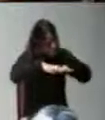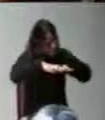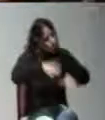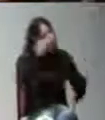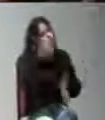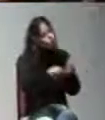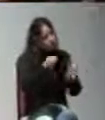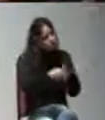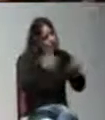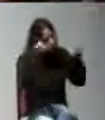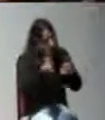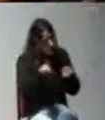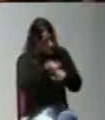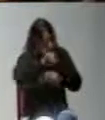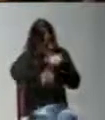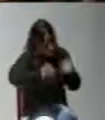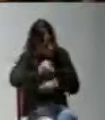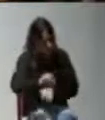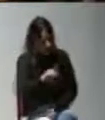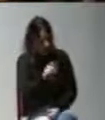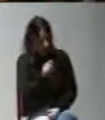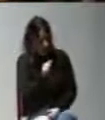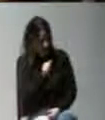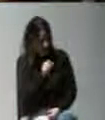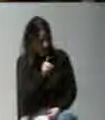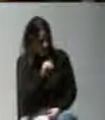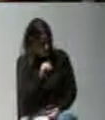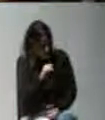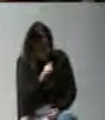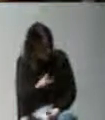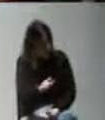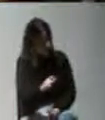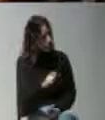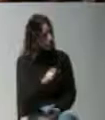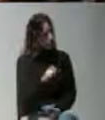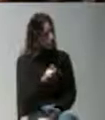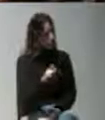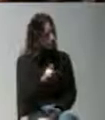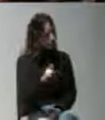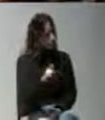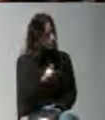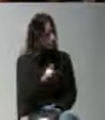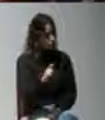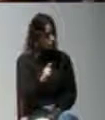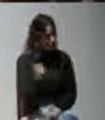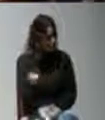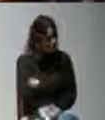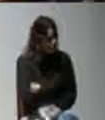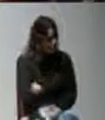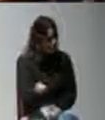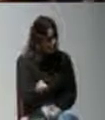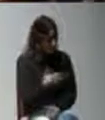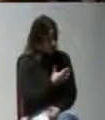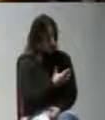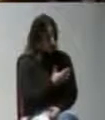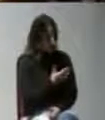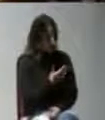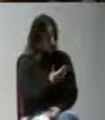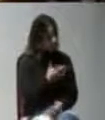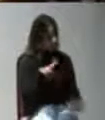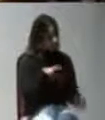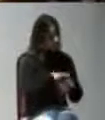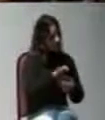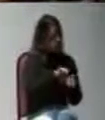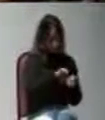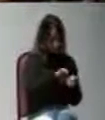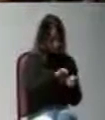por transformações radicais. A modernidade, muitas vezes entendida como sinônimo do capitalismo,